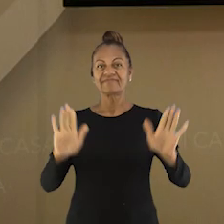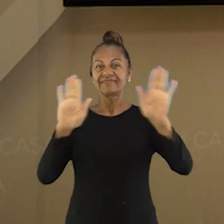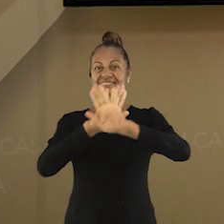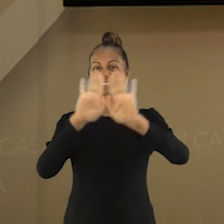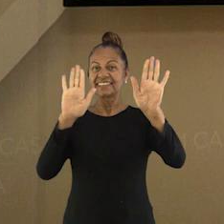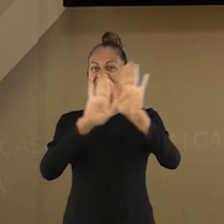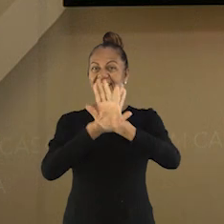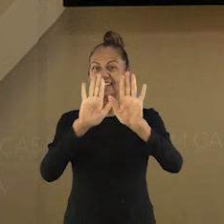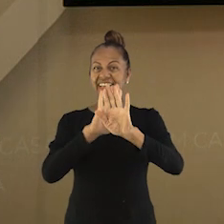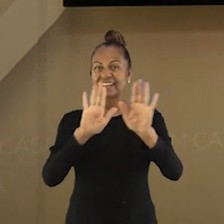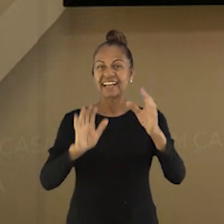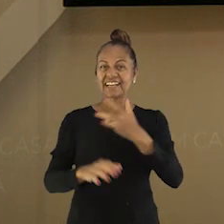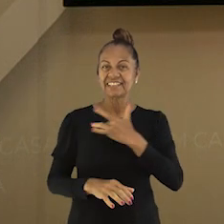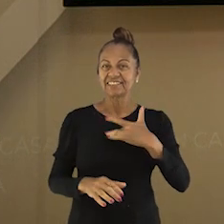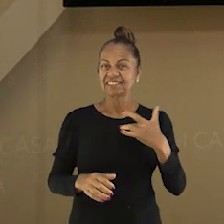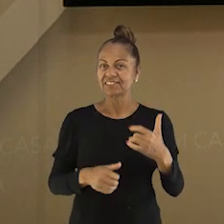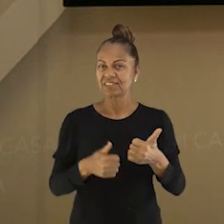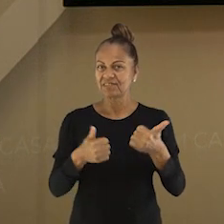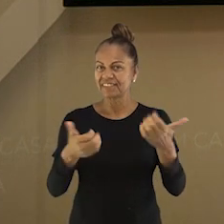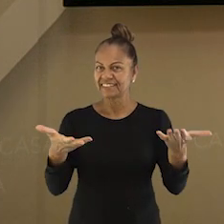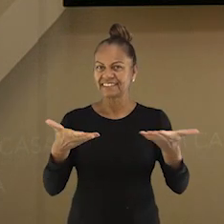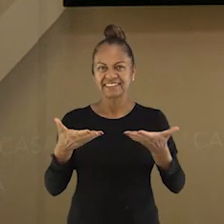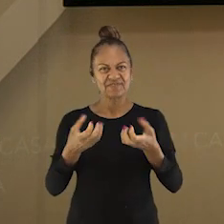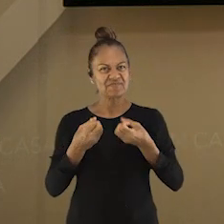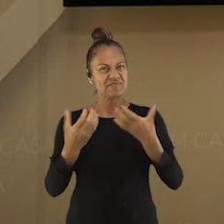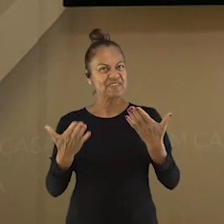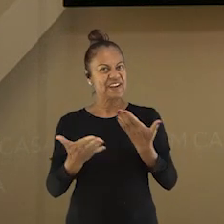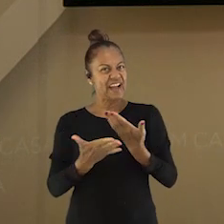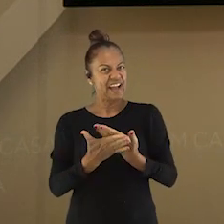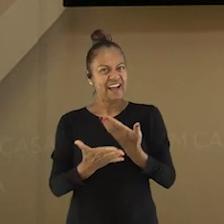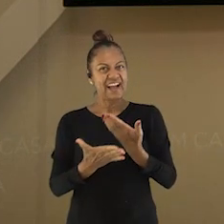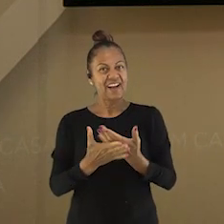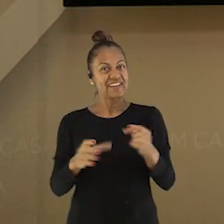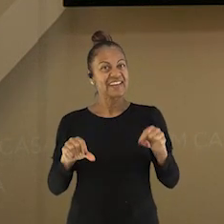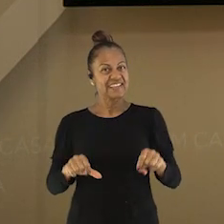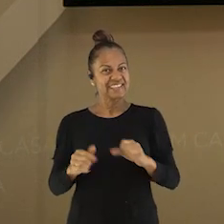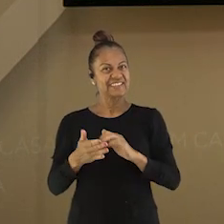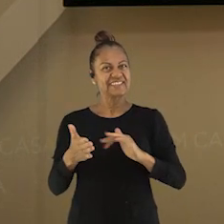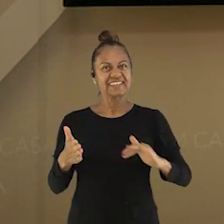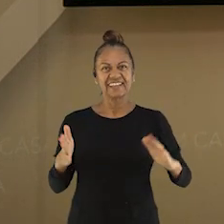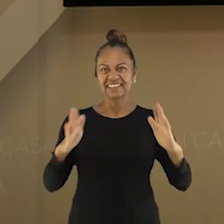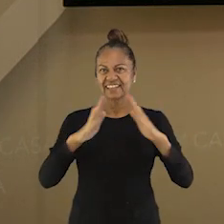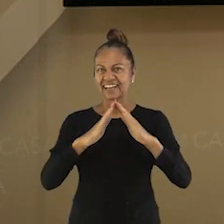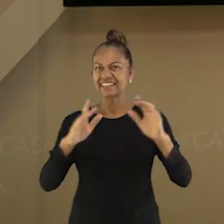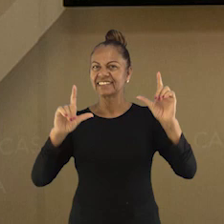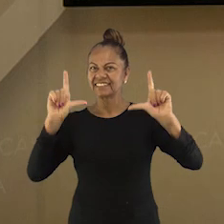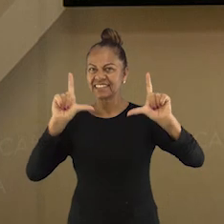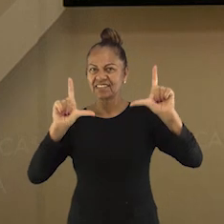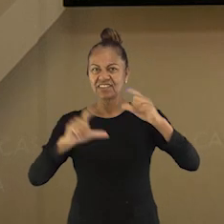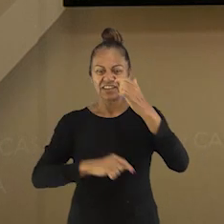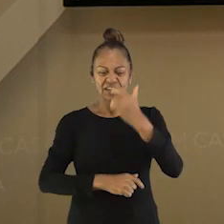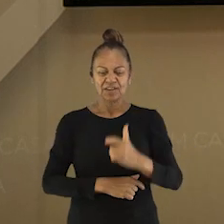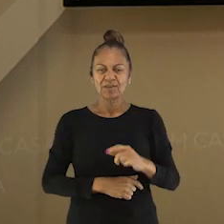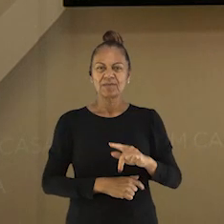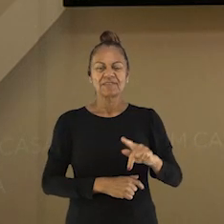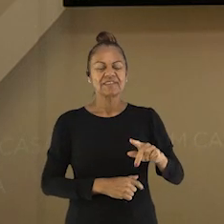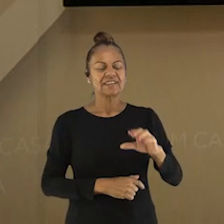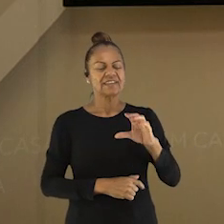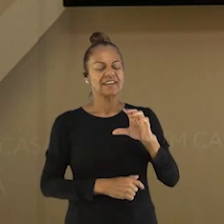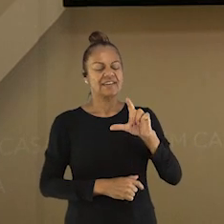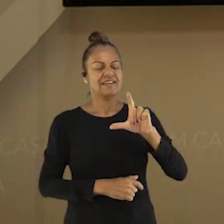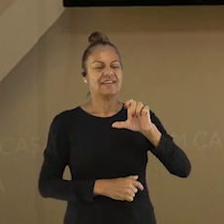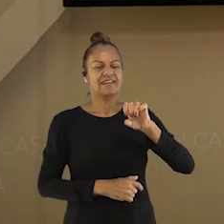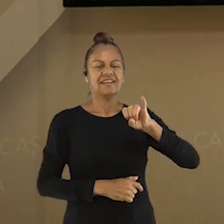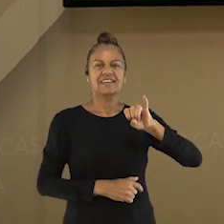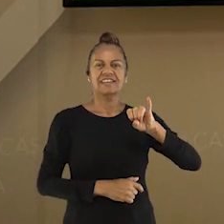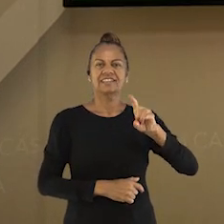Olá, tudo bem? Sejam bem-vindos a mais uma aula aqui no Dever em Casa na TV. Eu sou a professora Cleide Lene, da